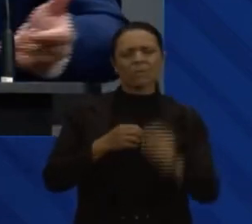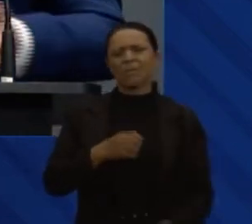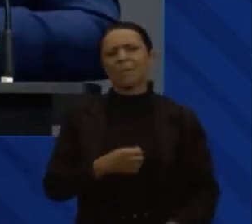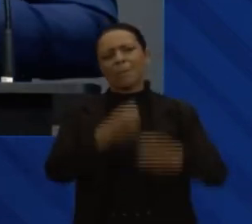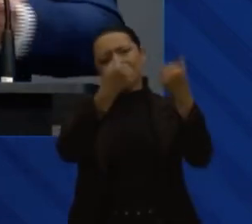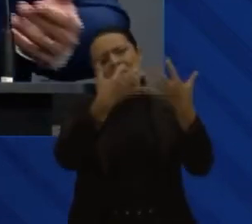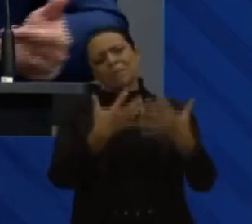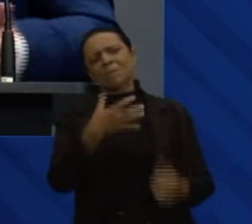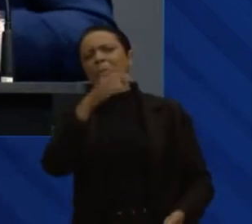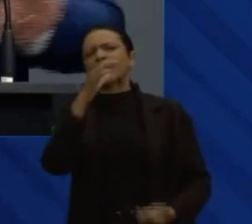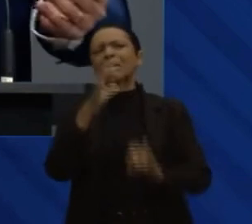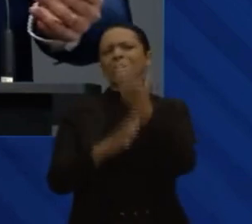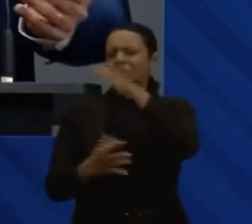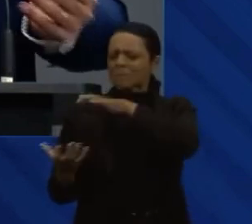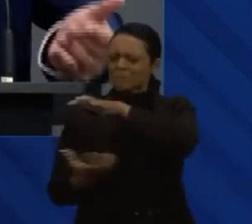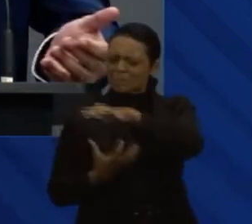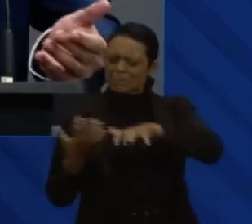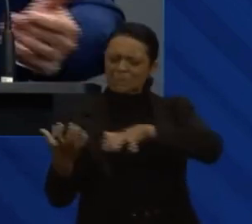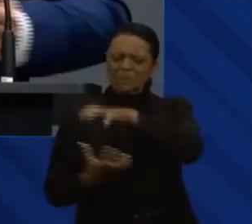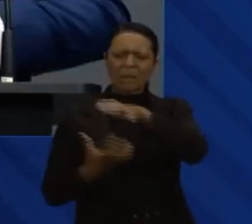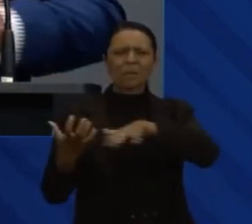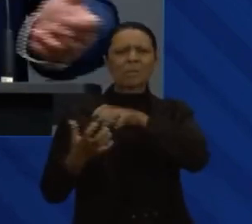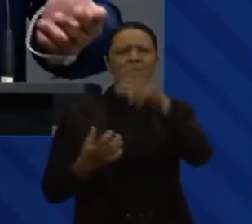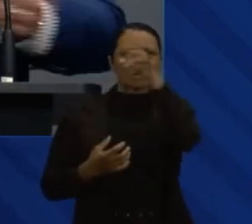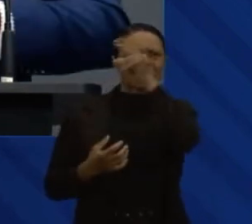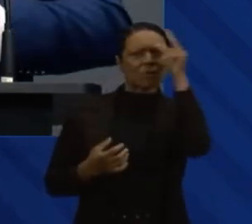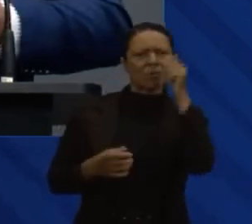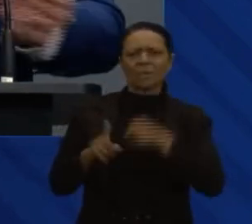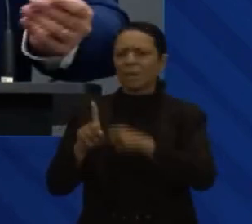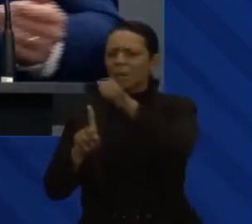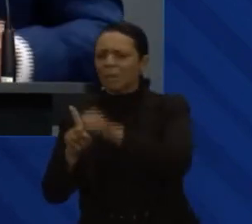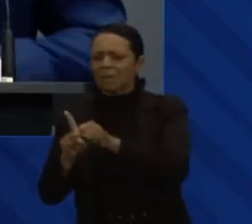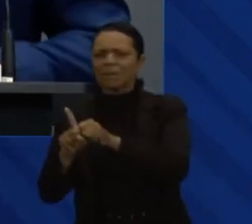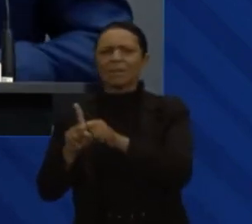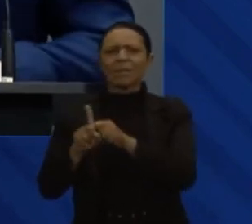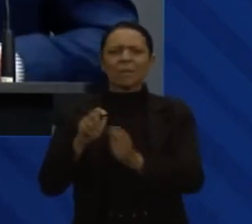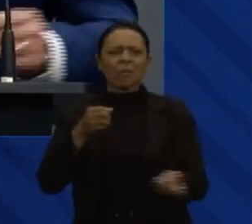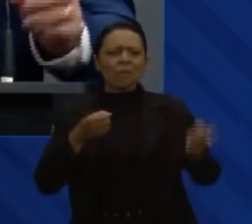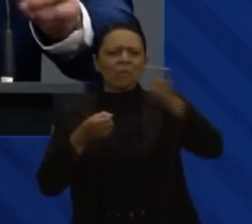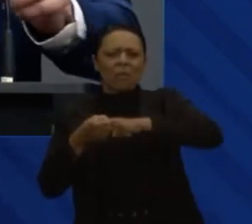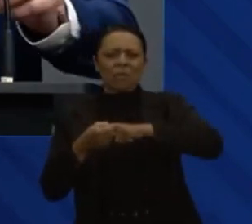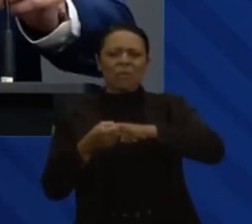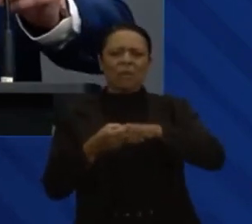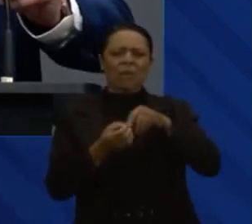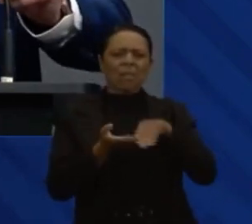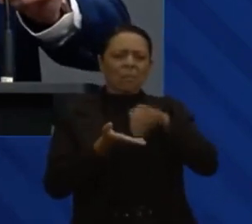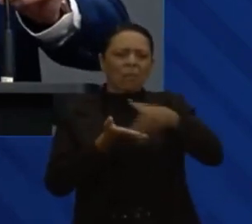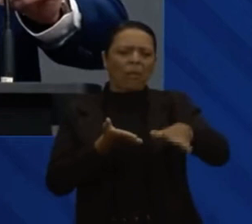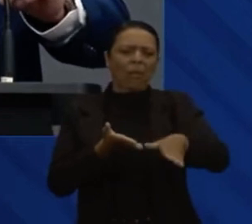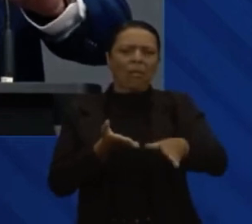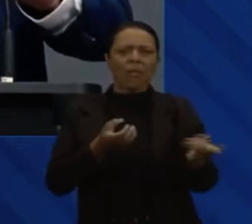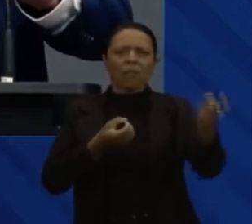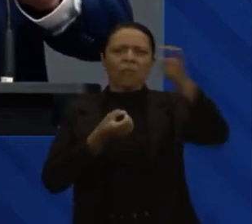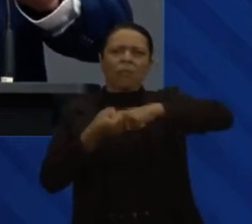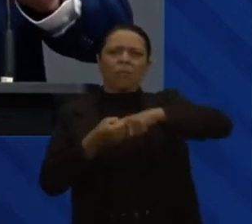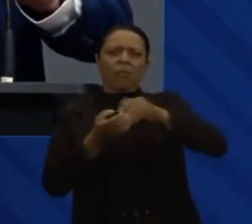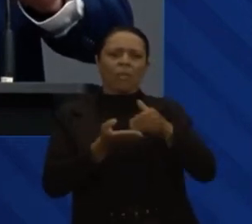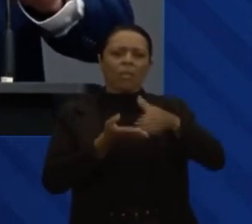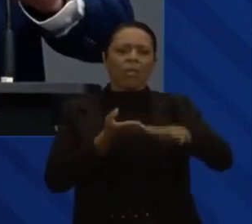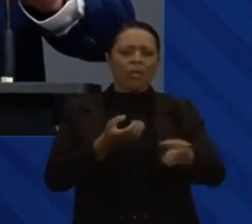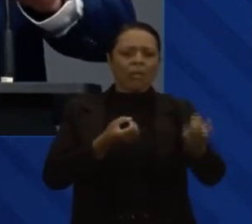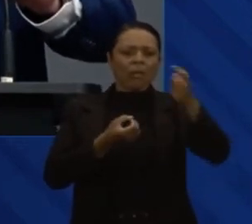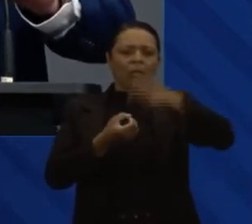período e que bagunça foi essa em que a prefeitura mês sim mês não demite e volta à pessoas o tempo de resposta 90 segundos